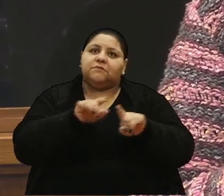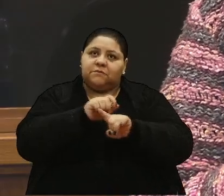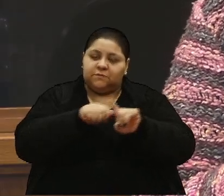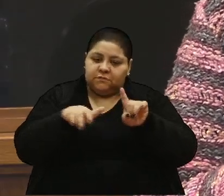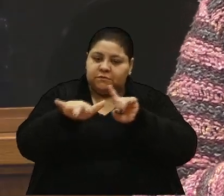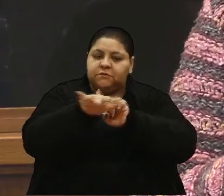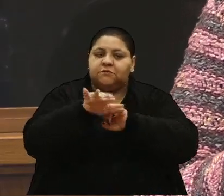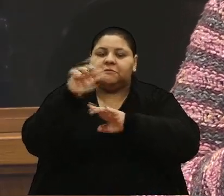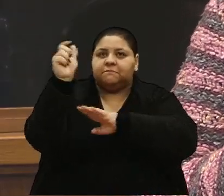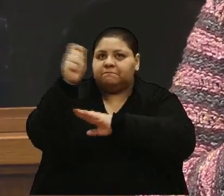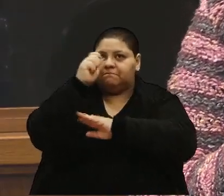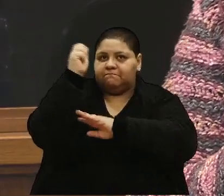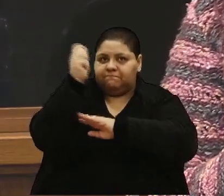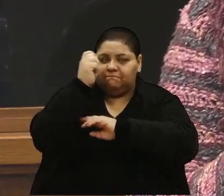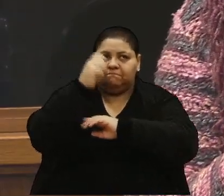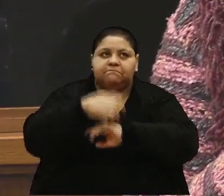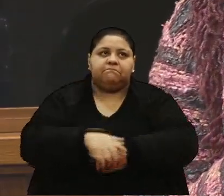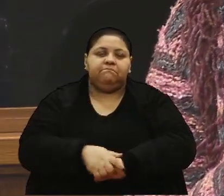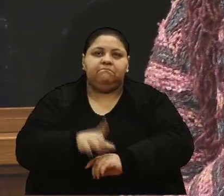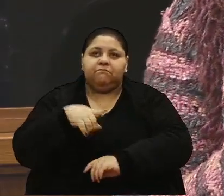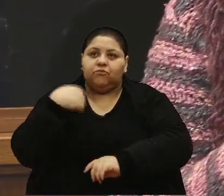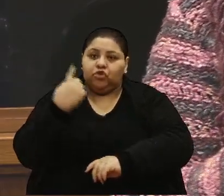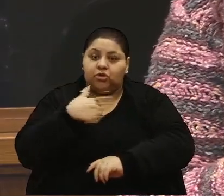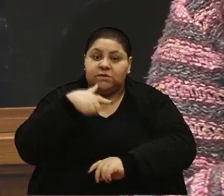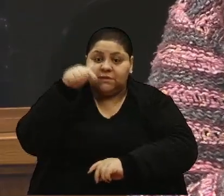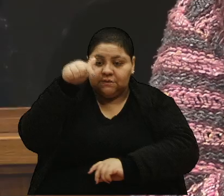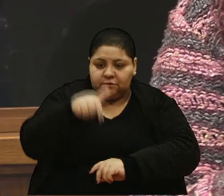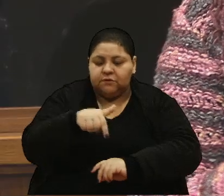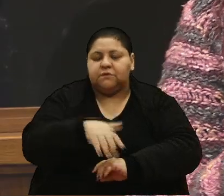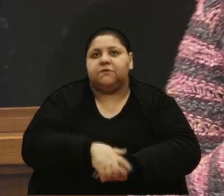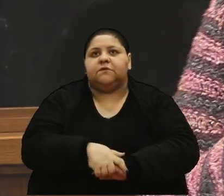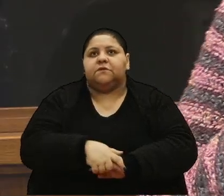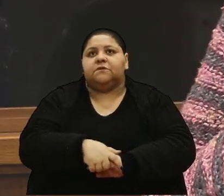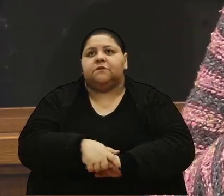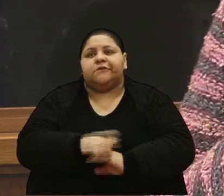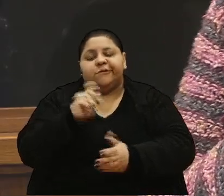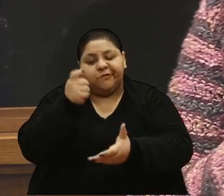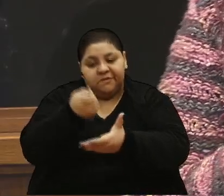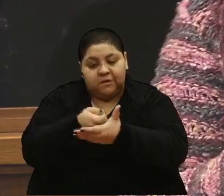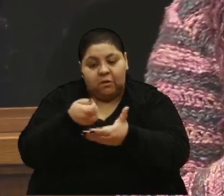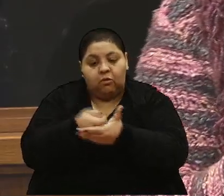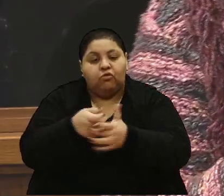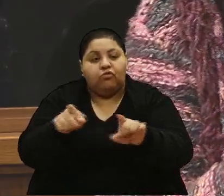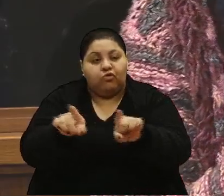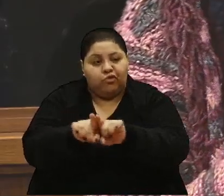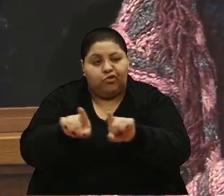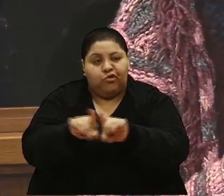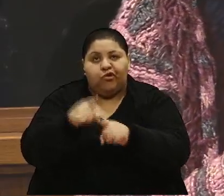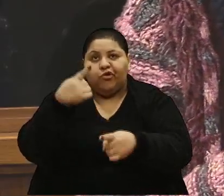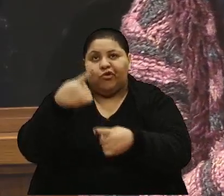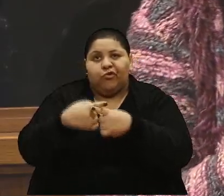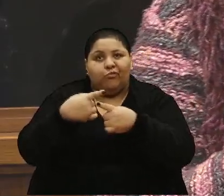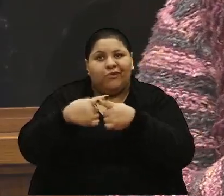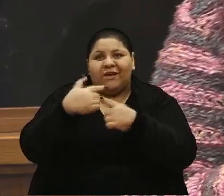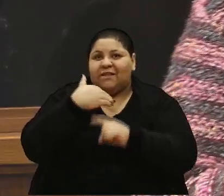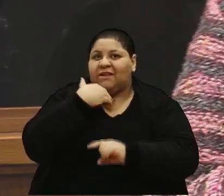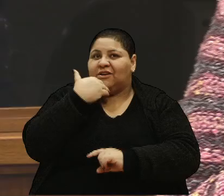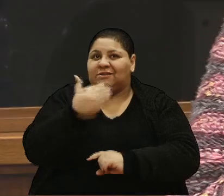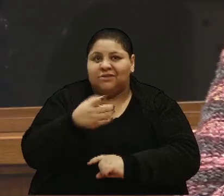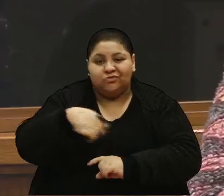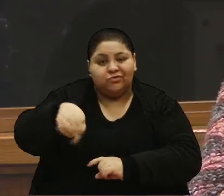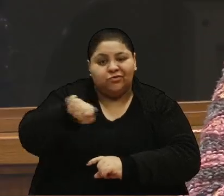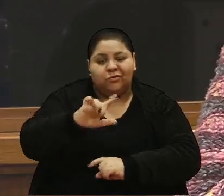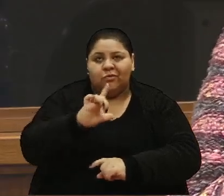sociedade gaúcha. Nós aqui estamos com essa luta também, porque não adianta nós